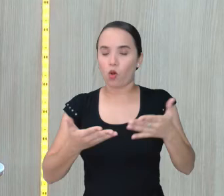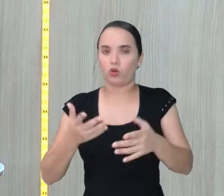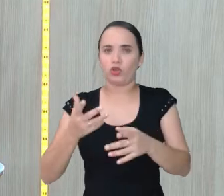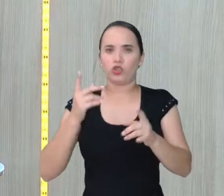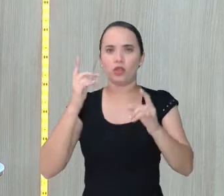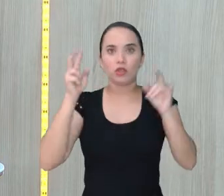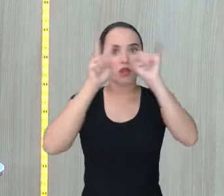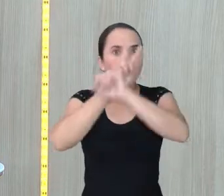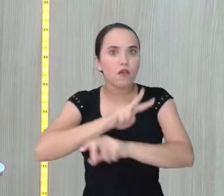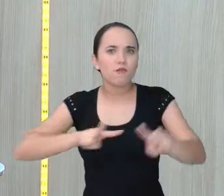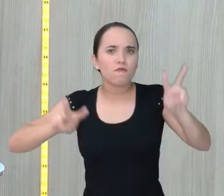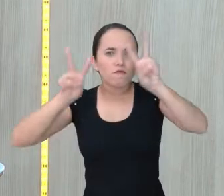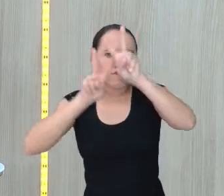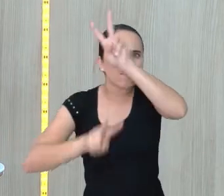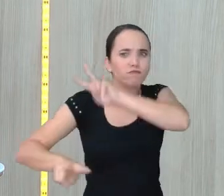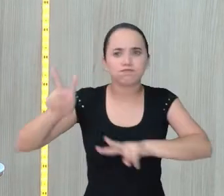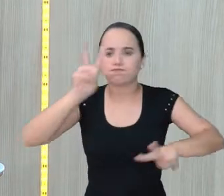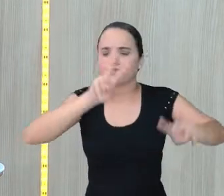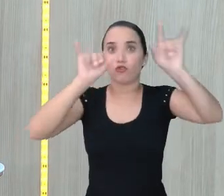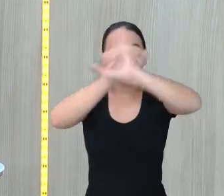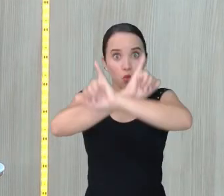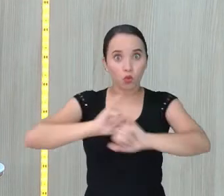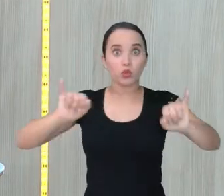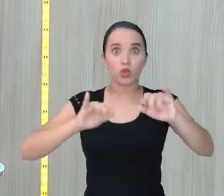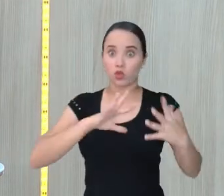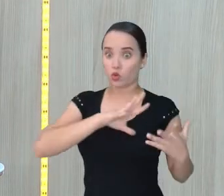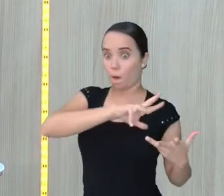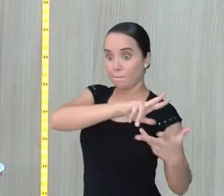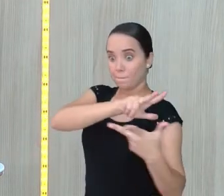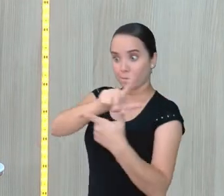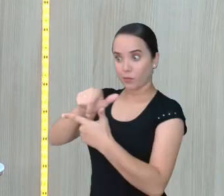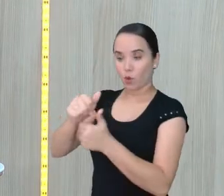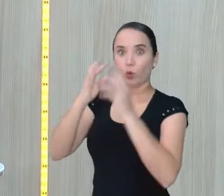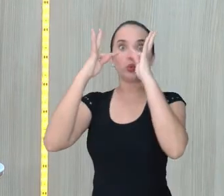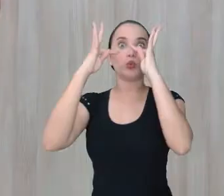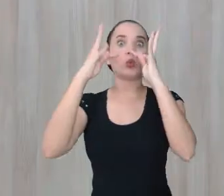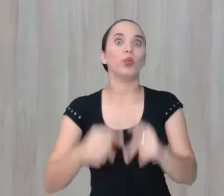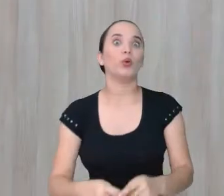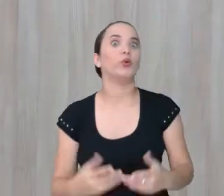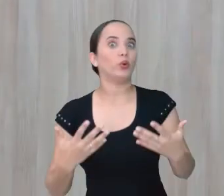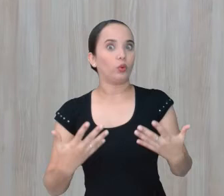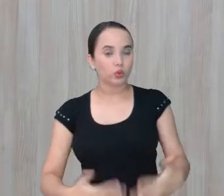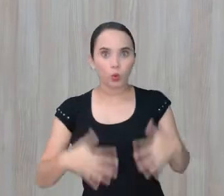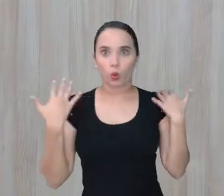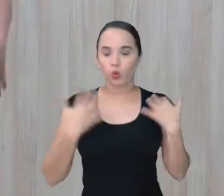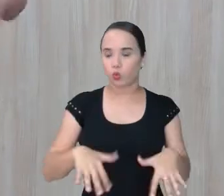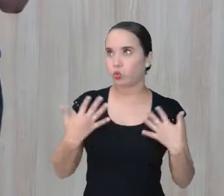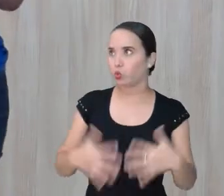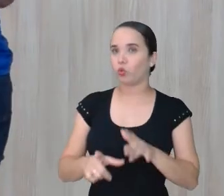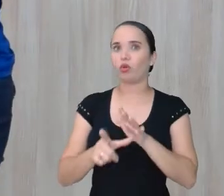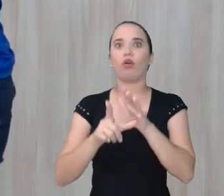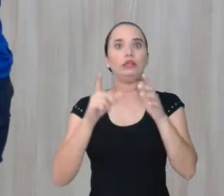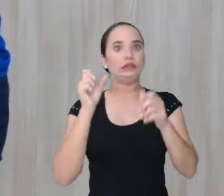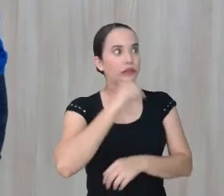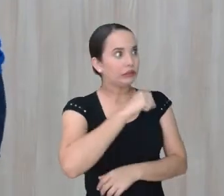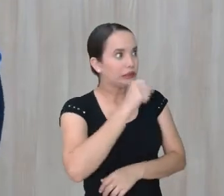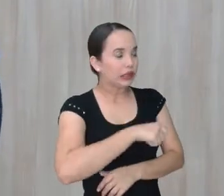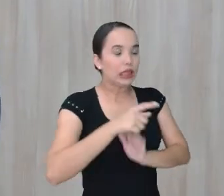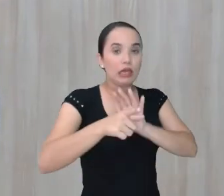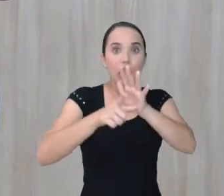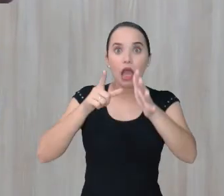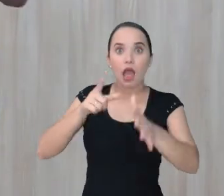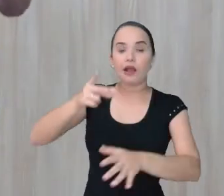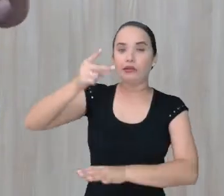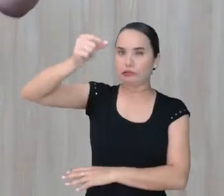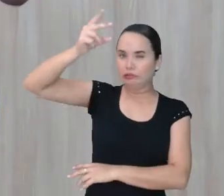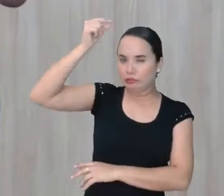tempo todo, do mundo inteiro. Isso, Né? e antigamente, né, historicamente